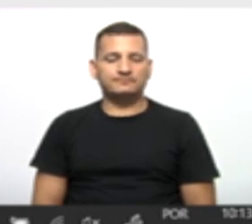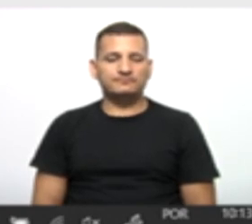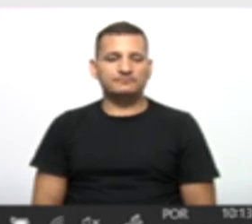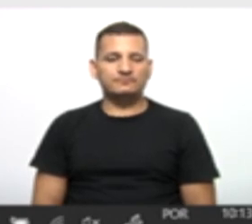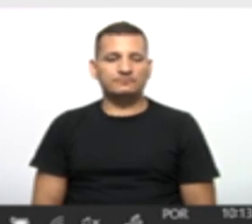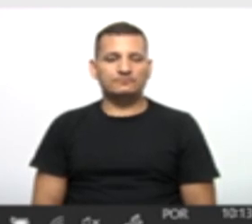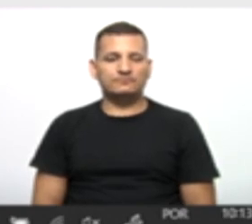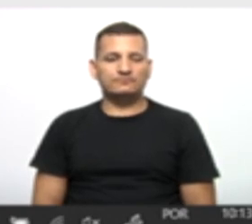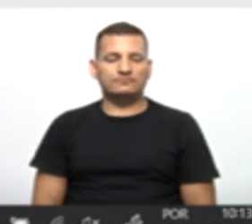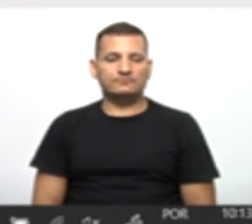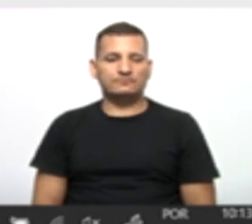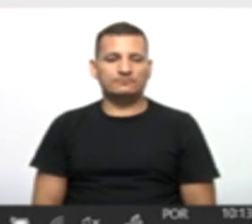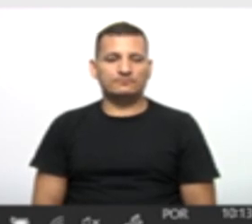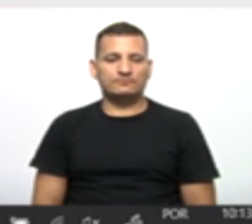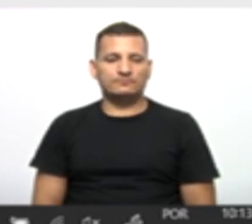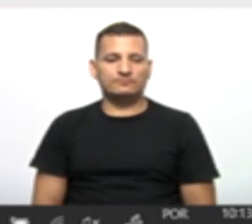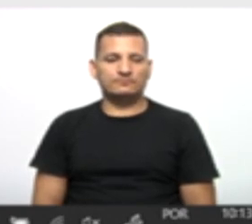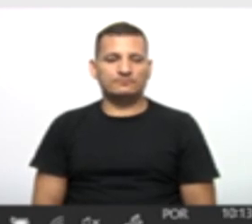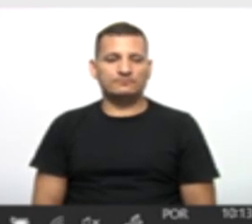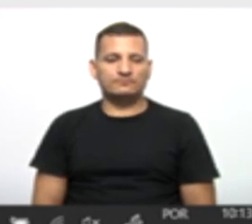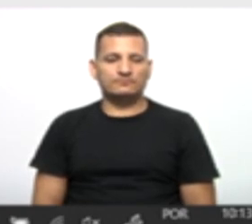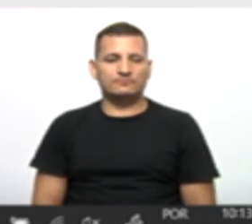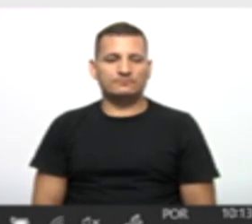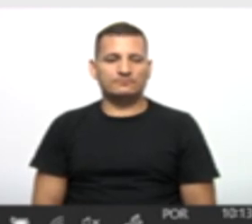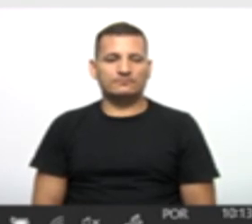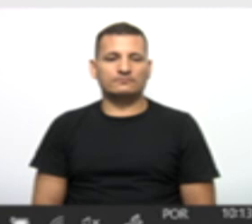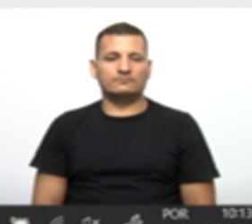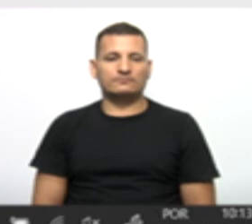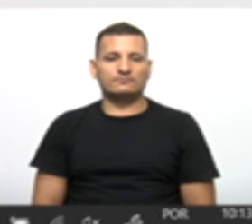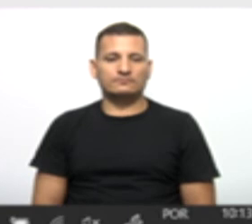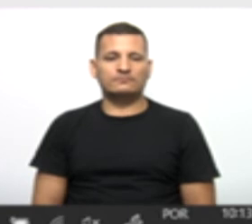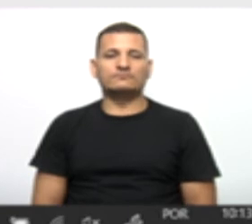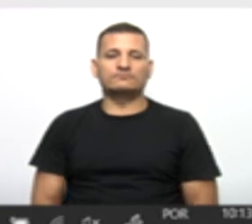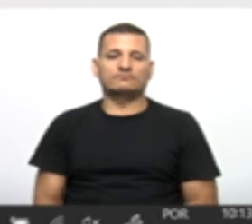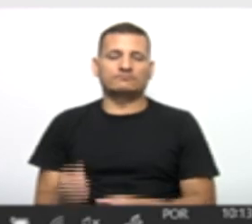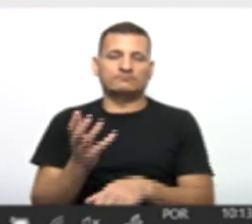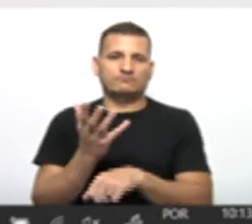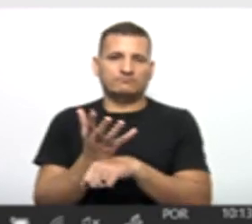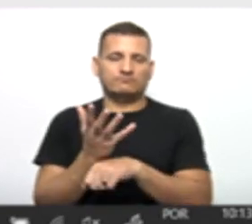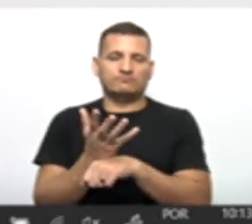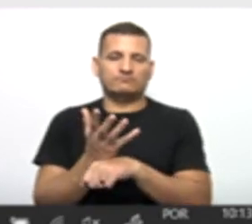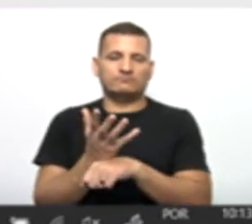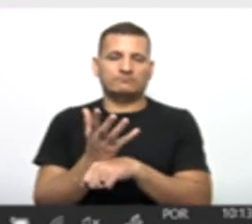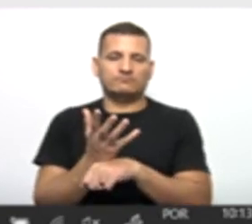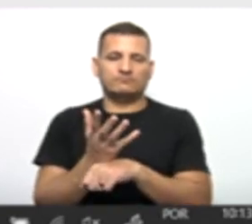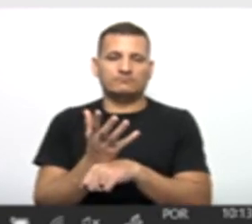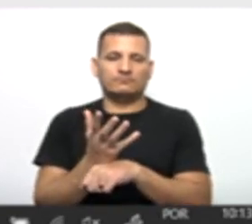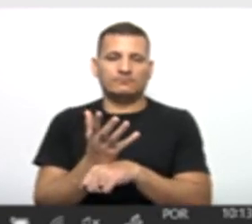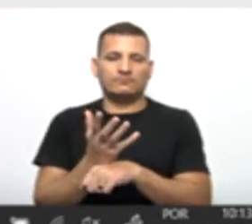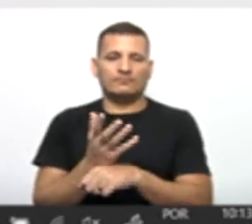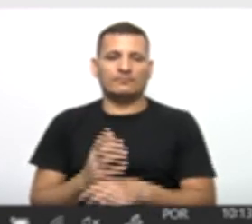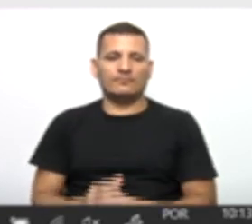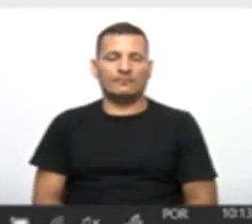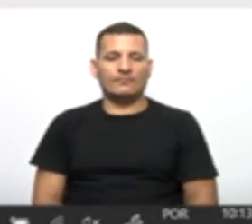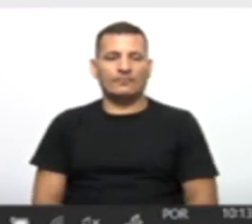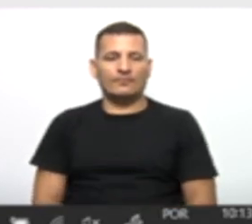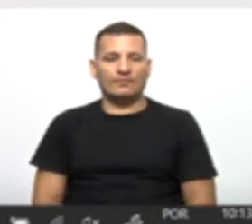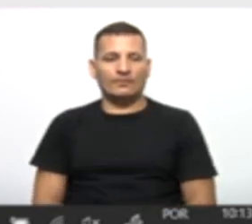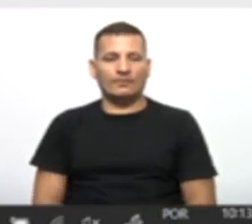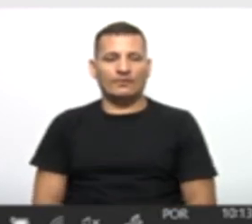disciplinas. Ok, ponto e vírgula. Você tem aqui as disciplinas. E vamos ver como é que ficou a nossa tabela